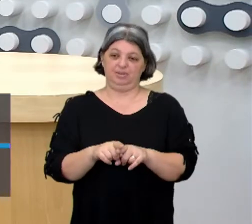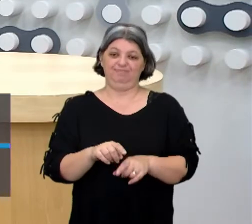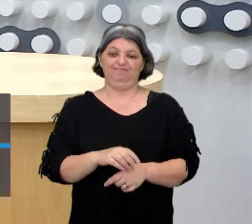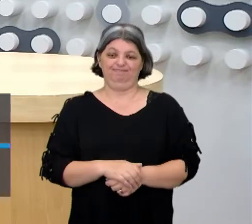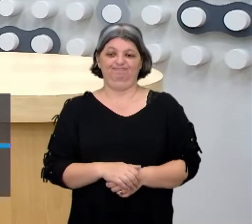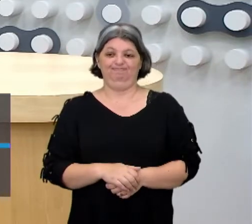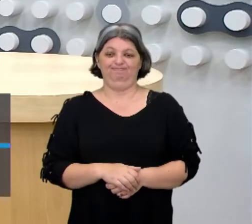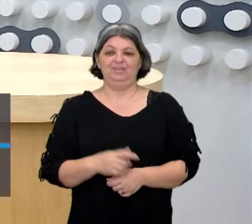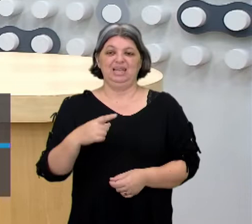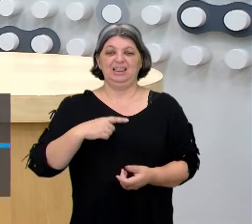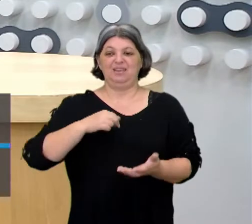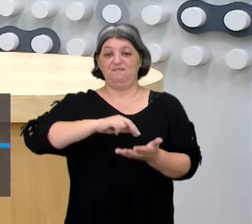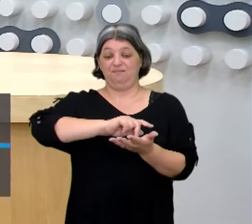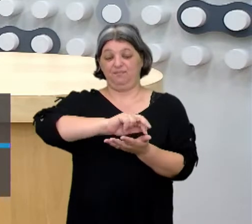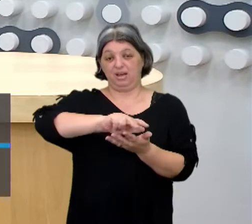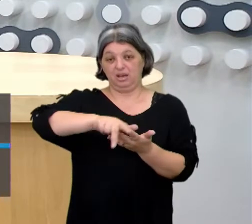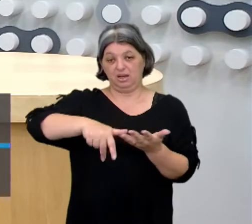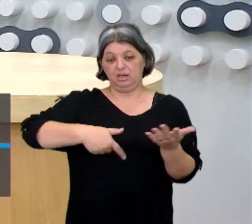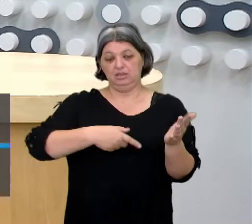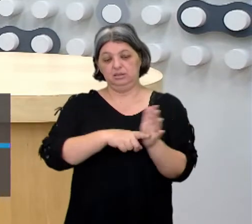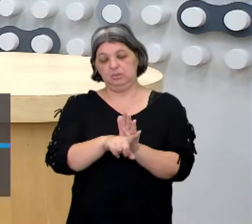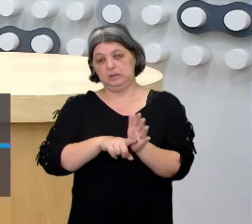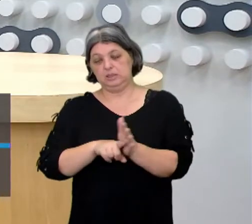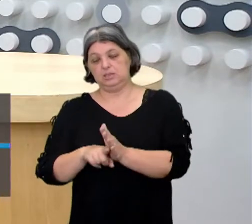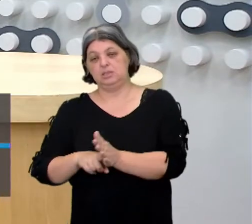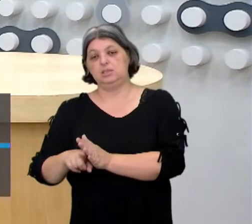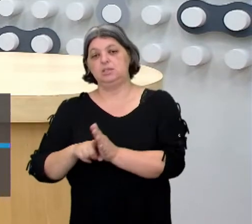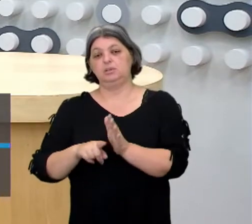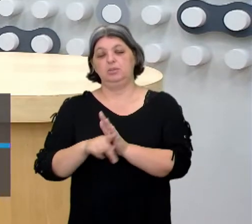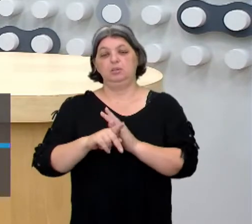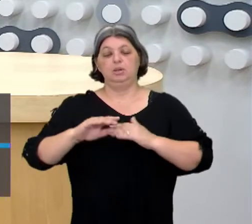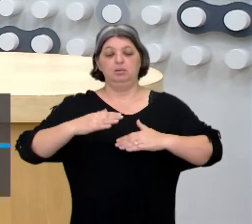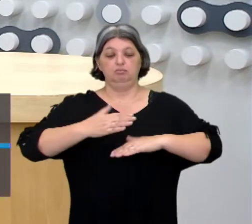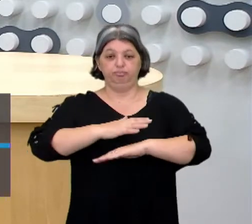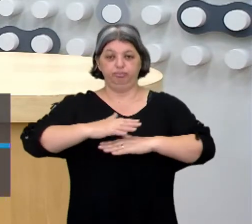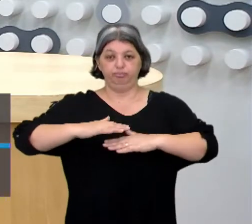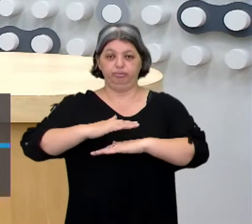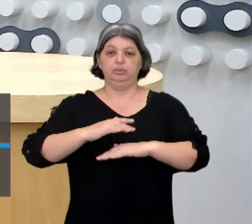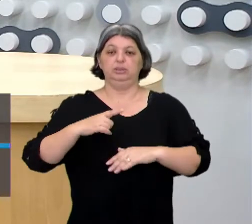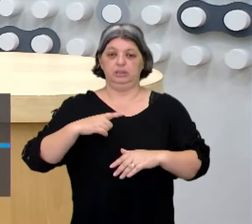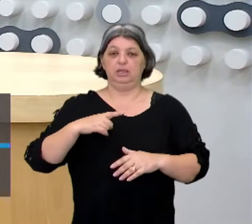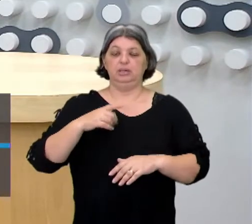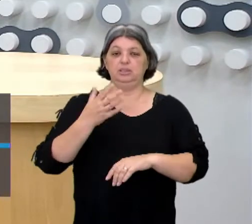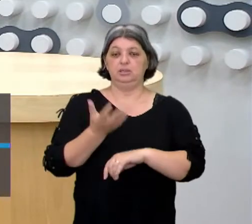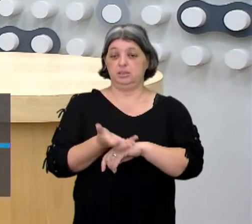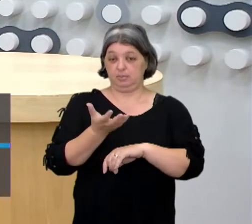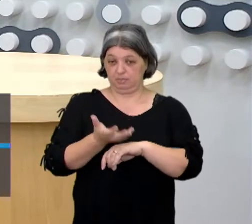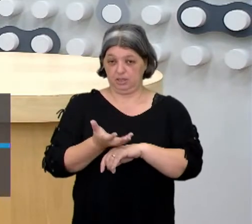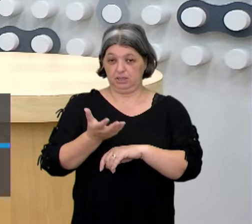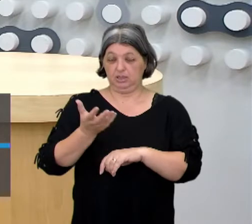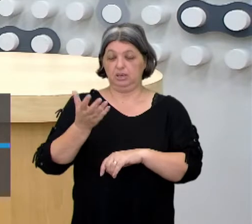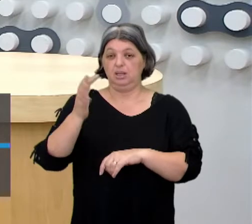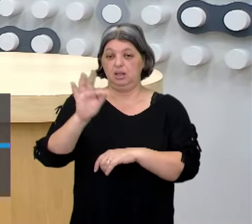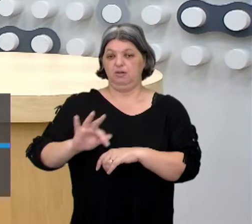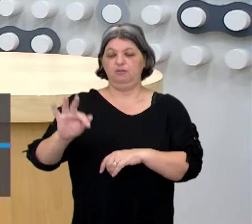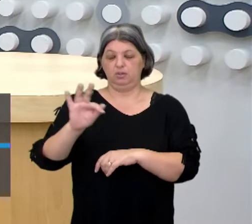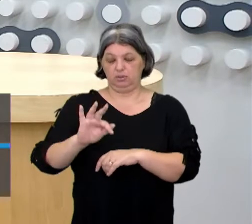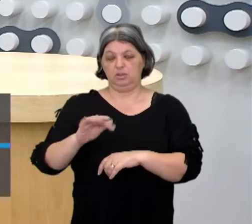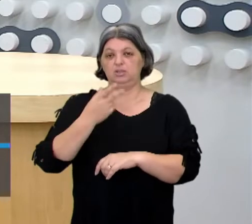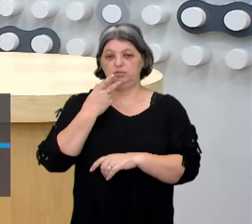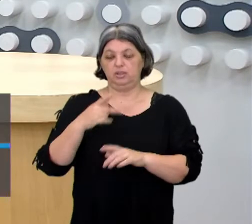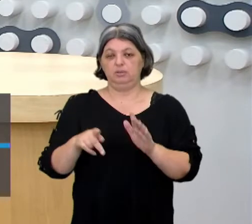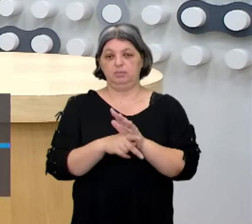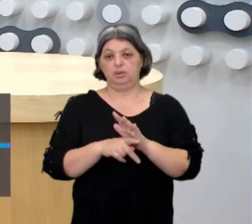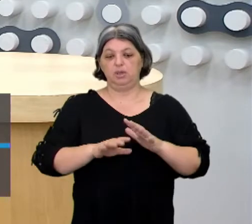né, diversos estudos aí de sismologia. No Brasil nós temos disciplinas em faculdades que falam sobre a questão aí dos terremotos,